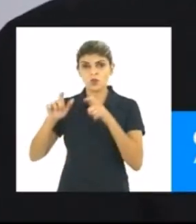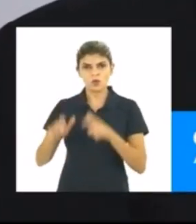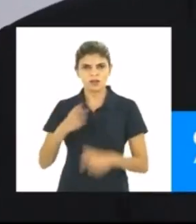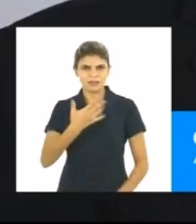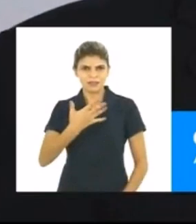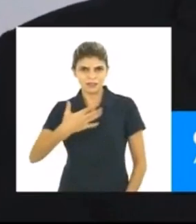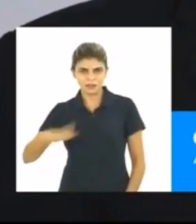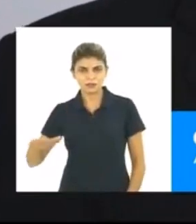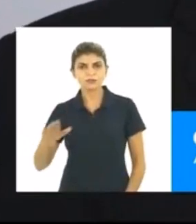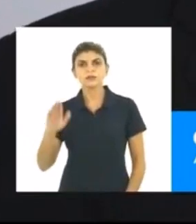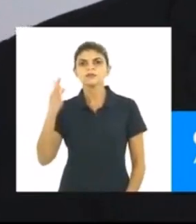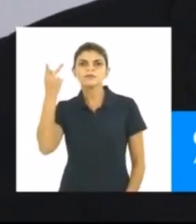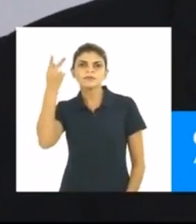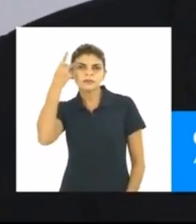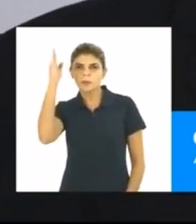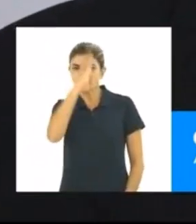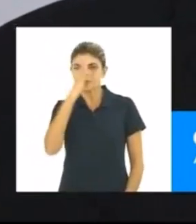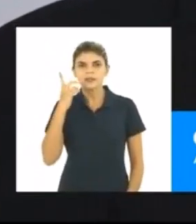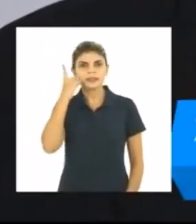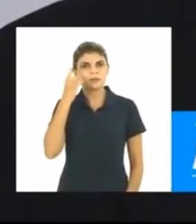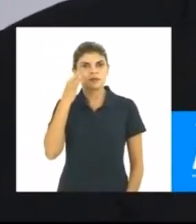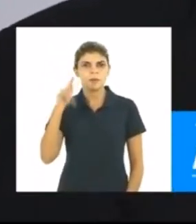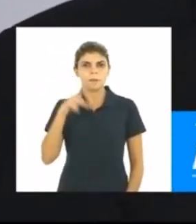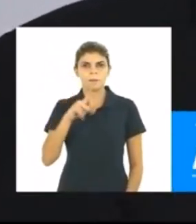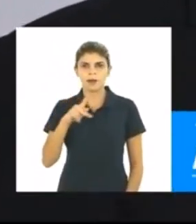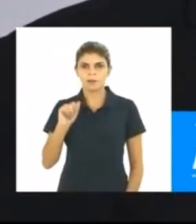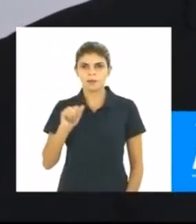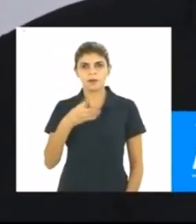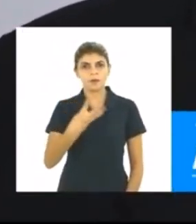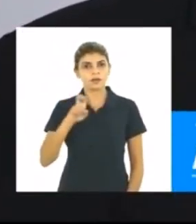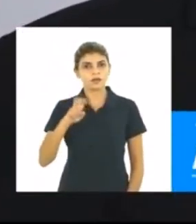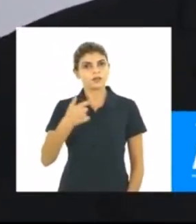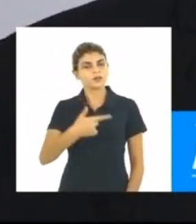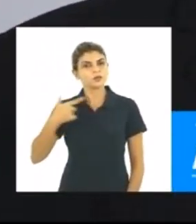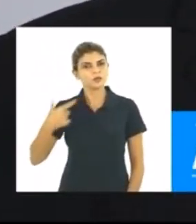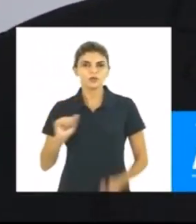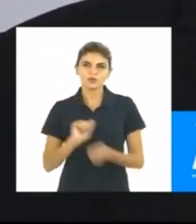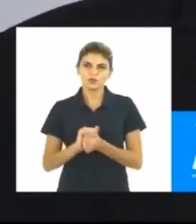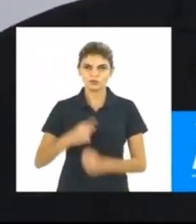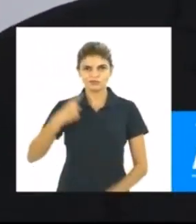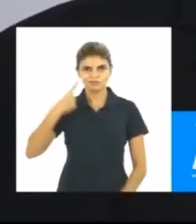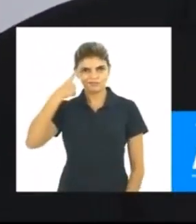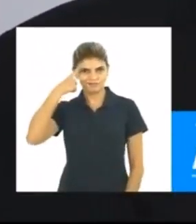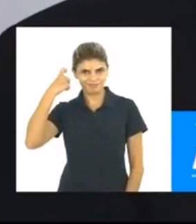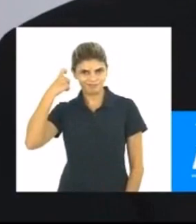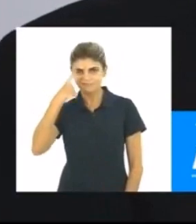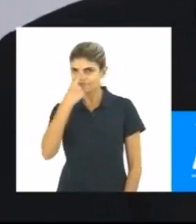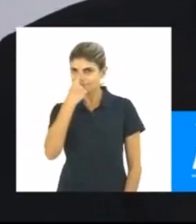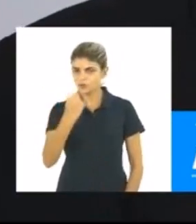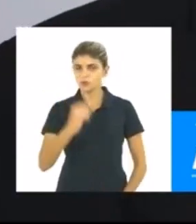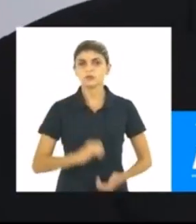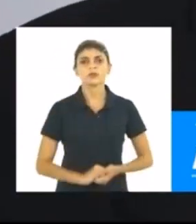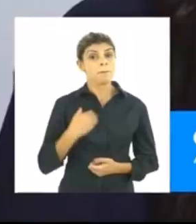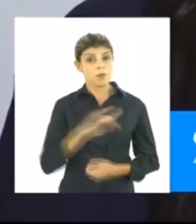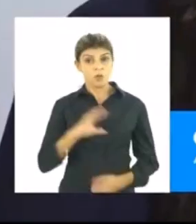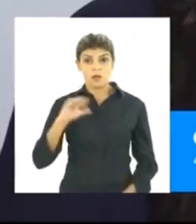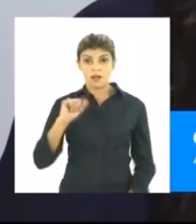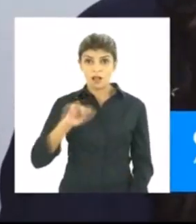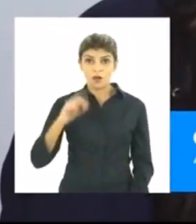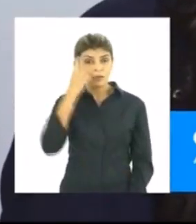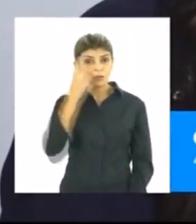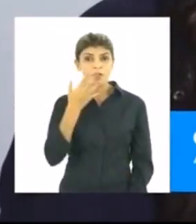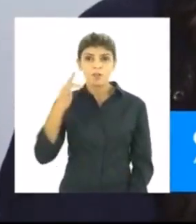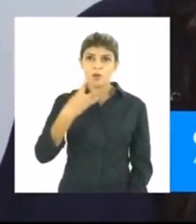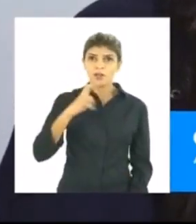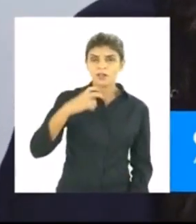Baixada Santista, de São Paulo e do Brasil, deputado federal Papa 4522, com Alckmin e Dória. Sou